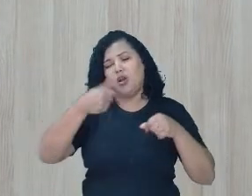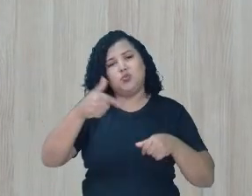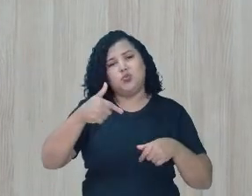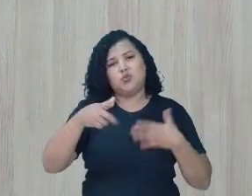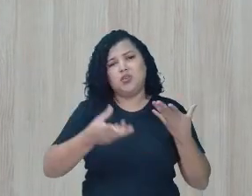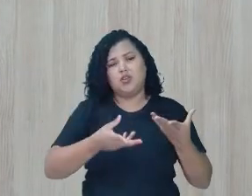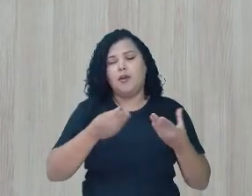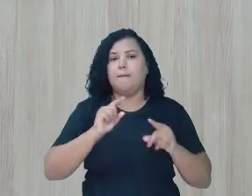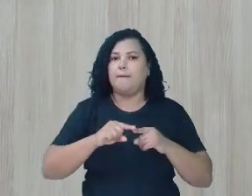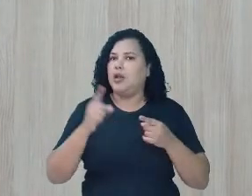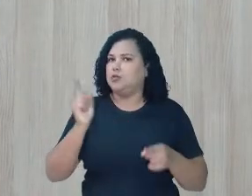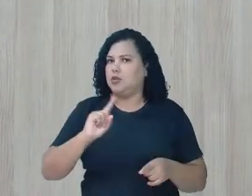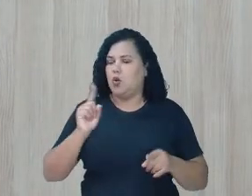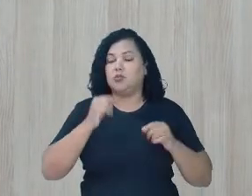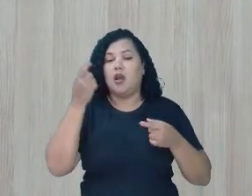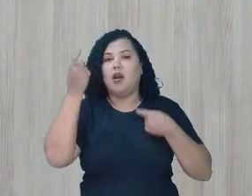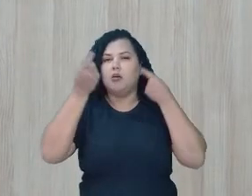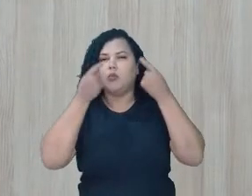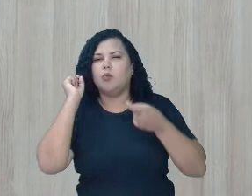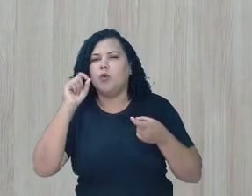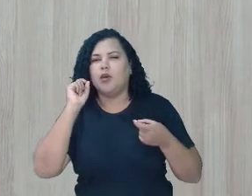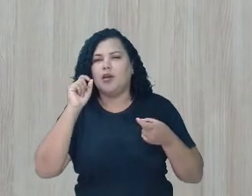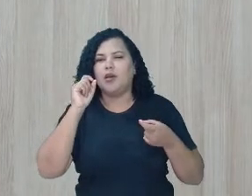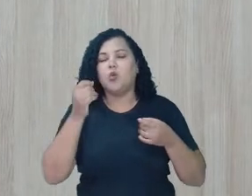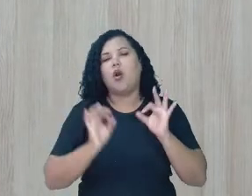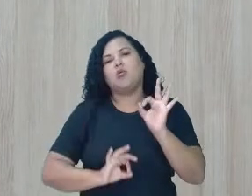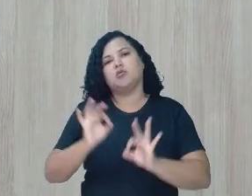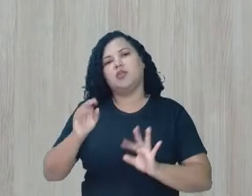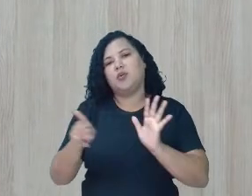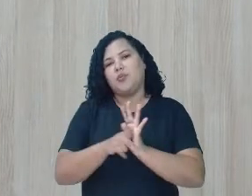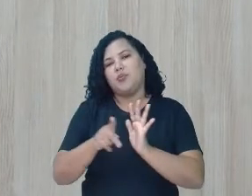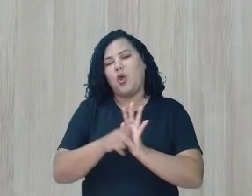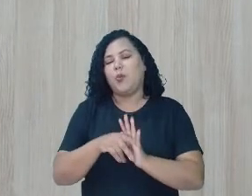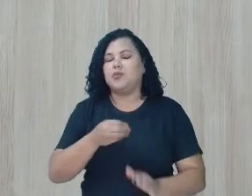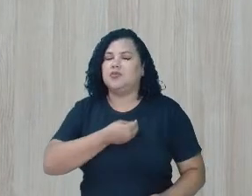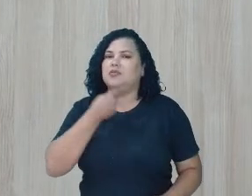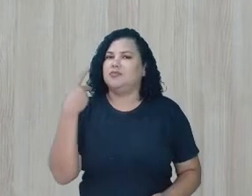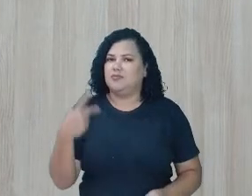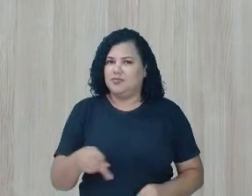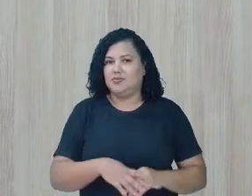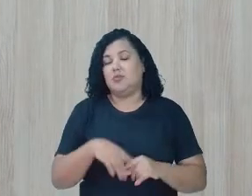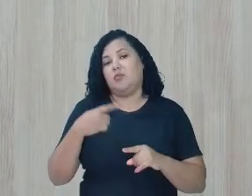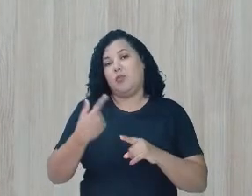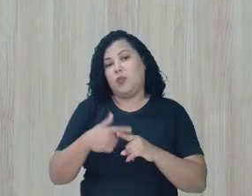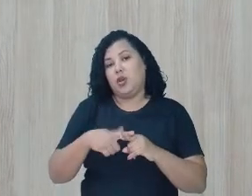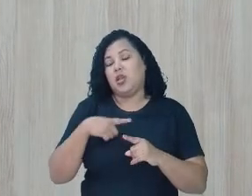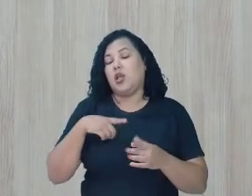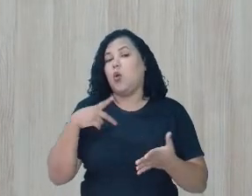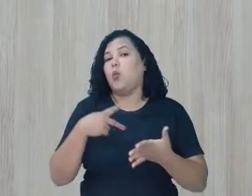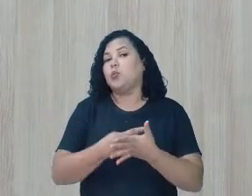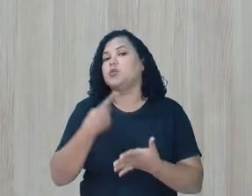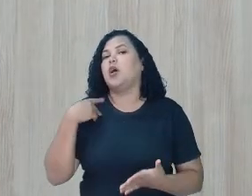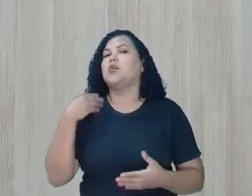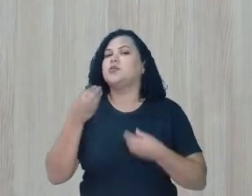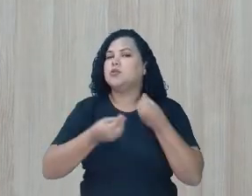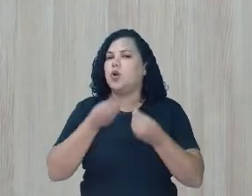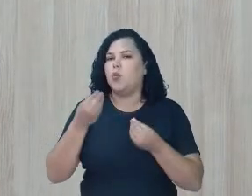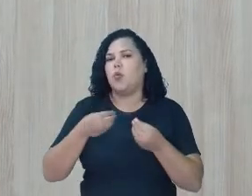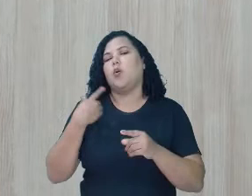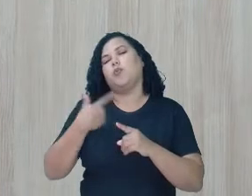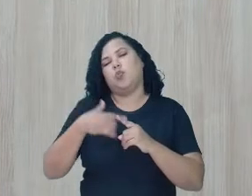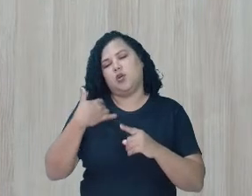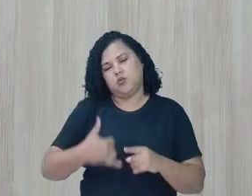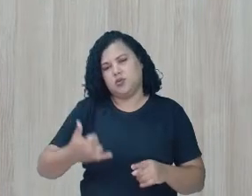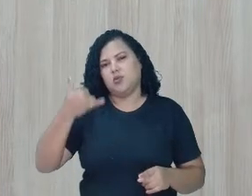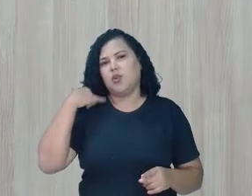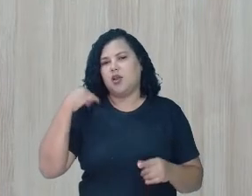está preocupado com a organização da sua própria vida, porque ela funcionava porque o celular